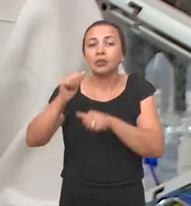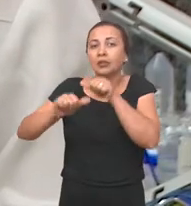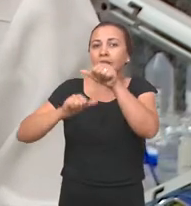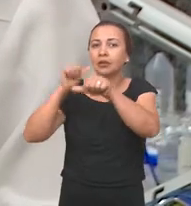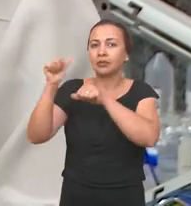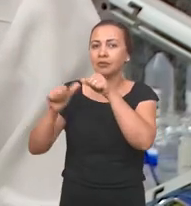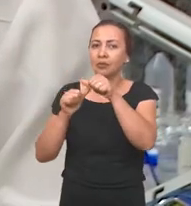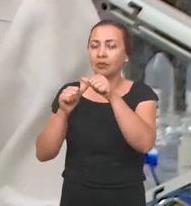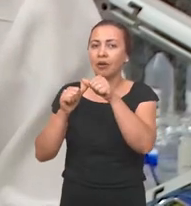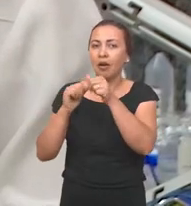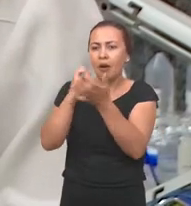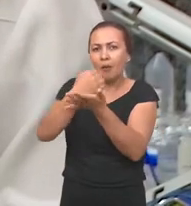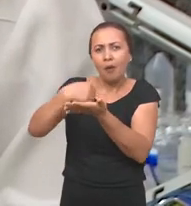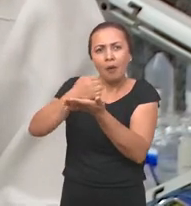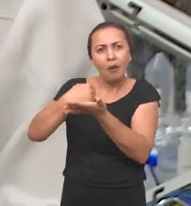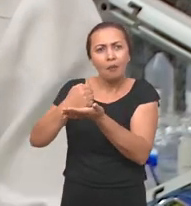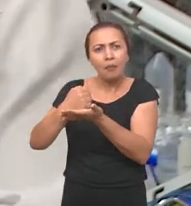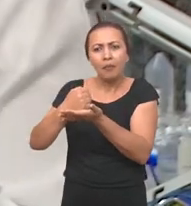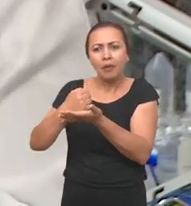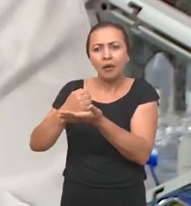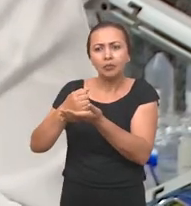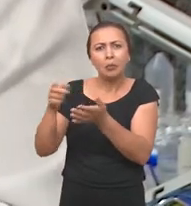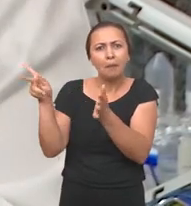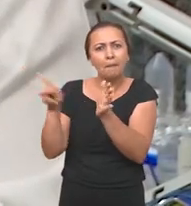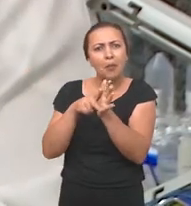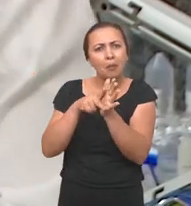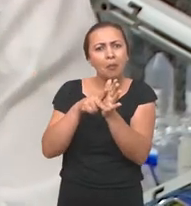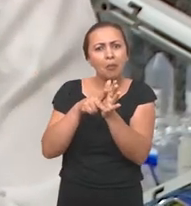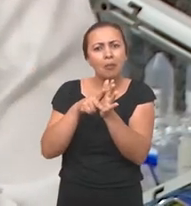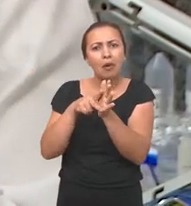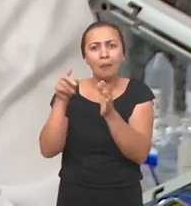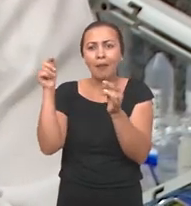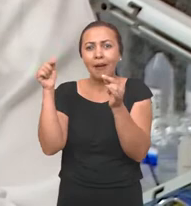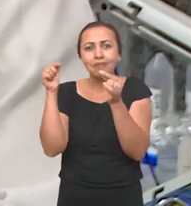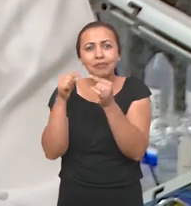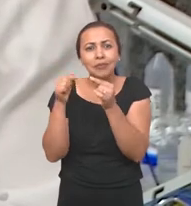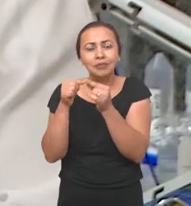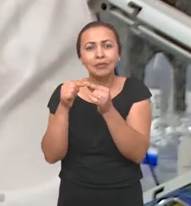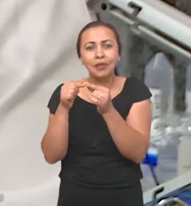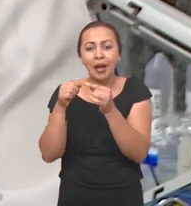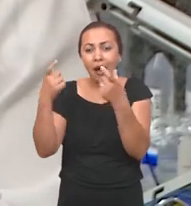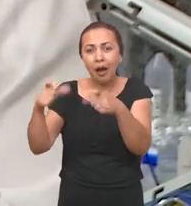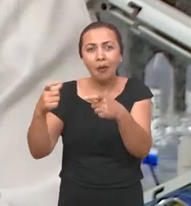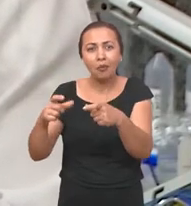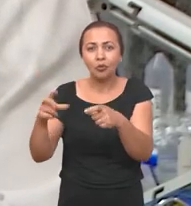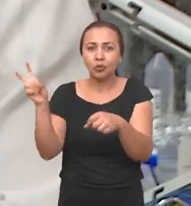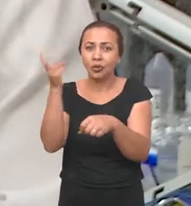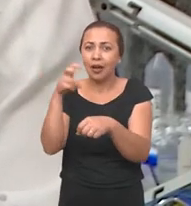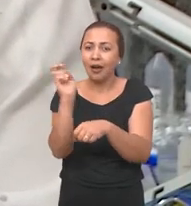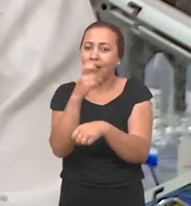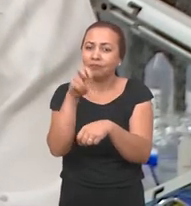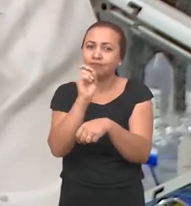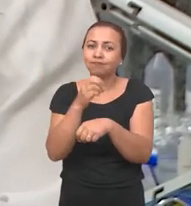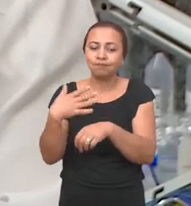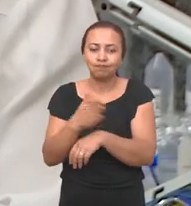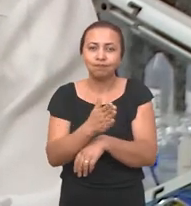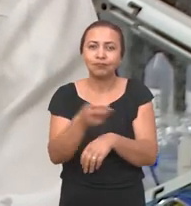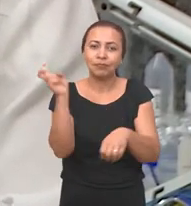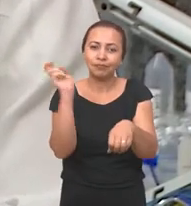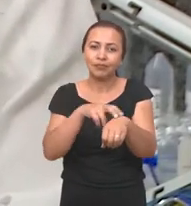desenvolver uma formulação tópica para aplicar no local da picada. Por que isso? Porque